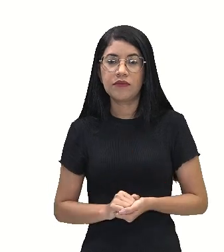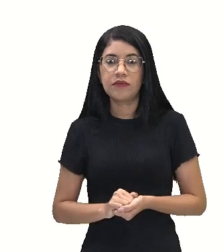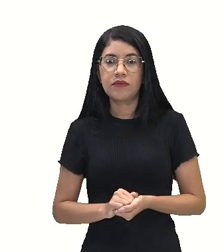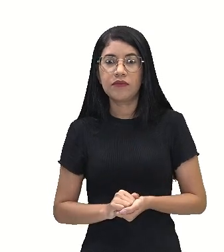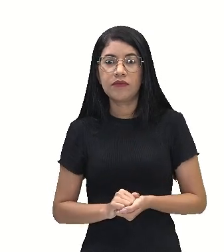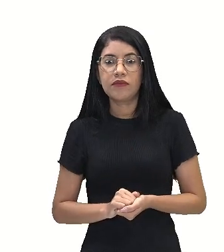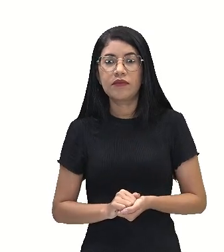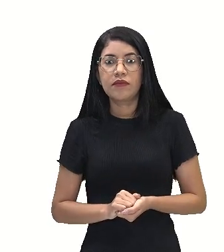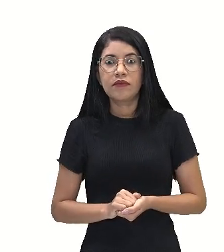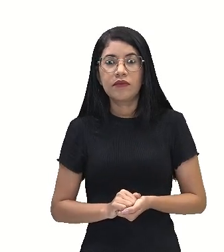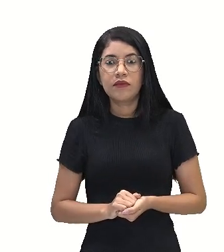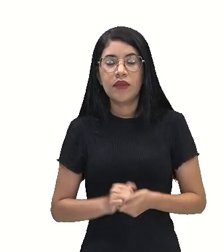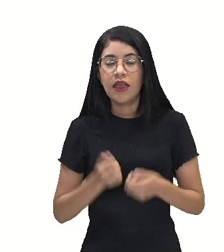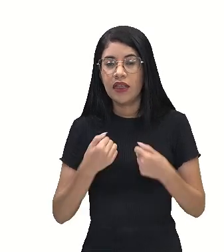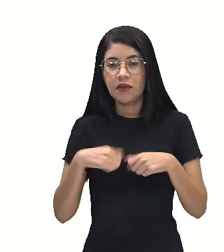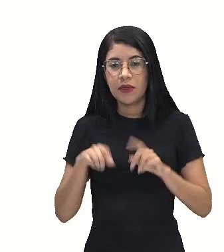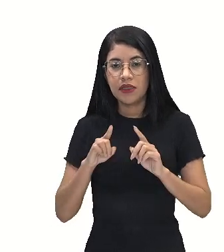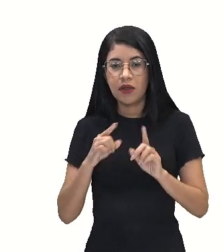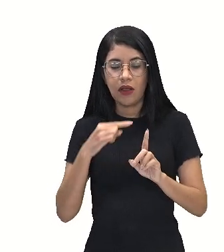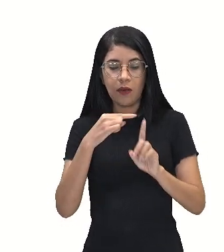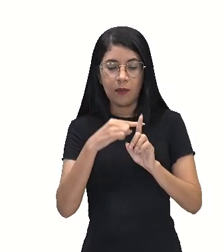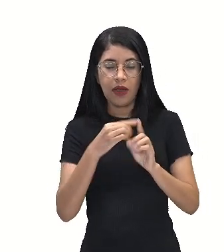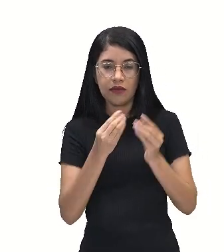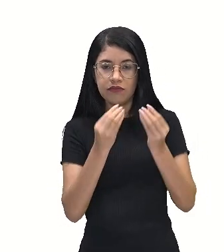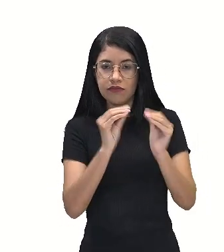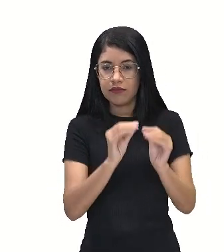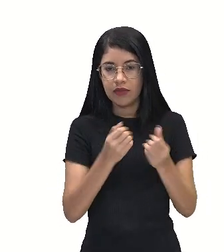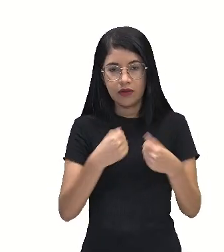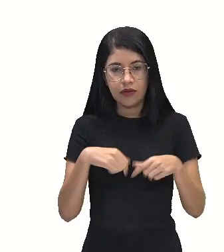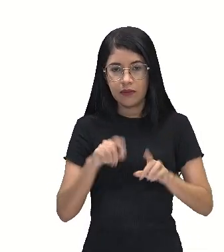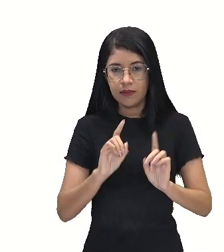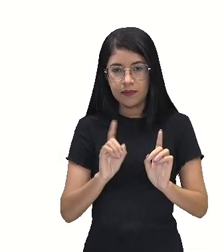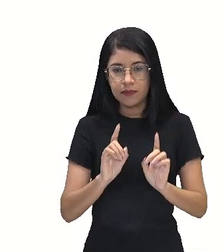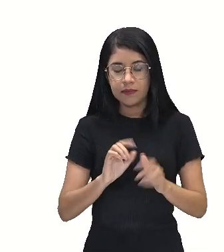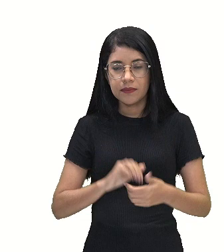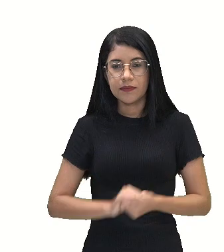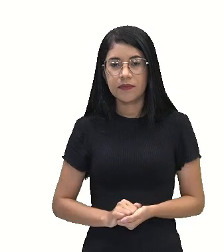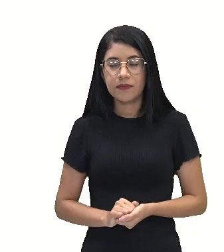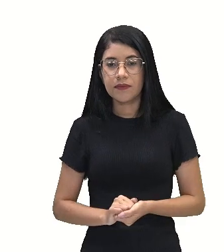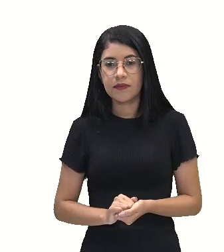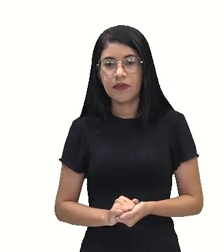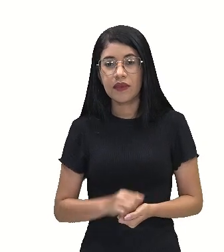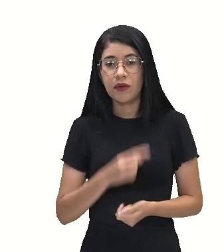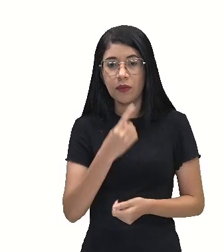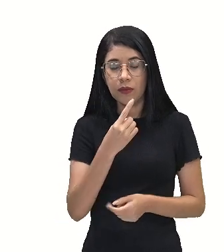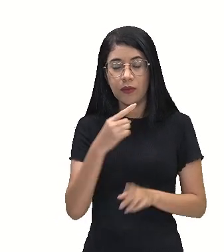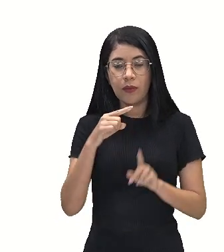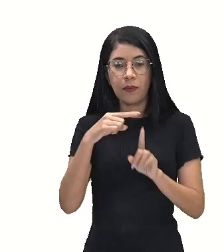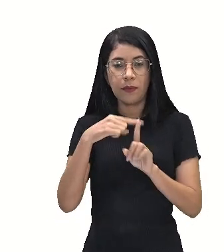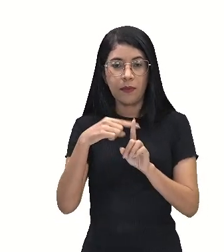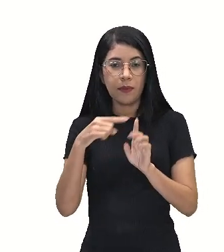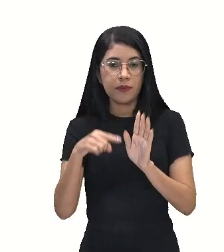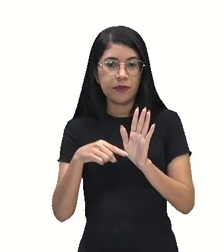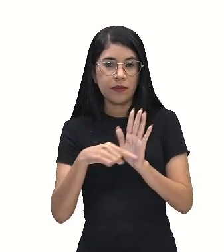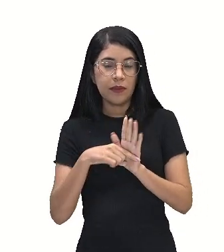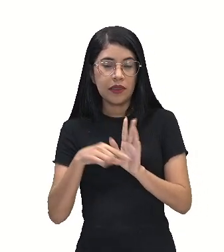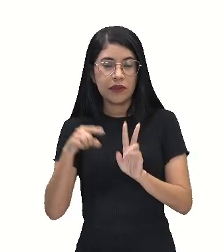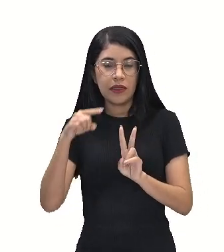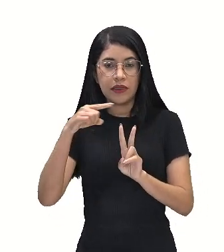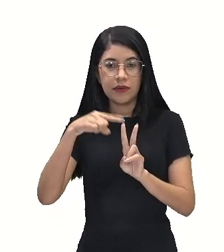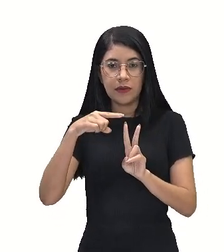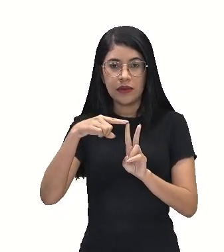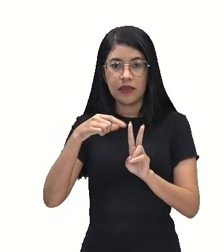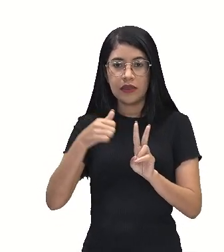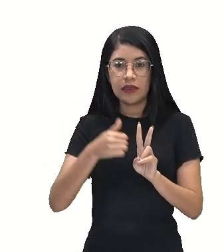positivo, certo? Só vou colocar o 1, mais ou menos, raiz quadrada de